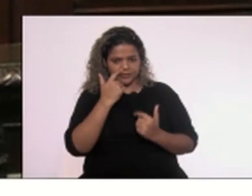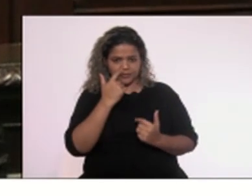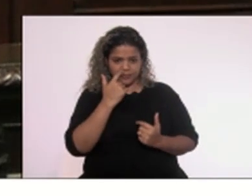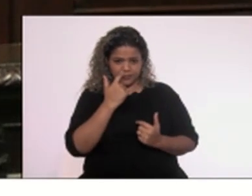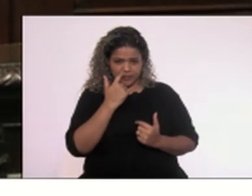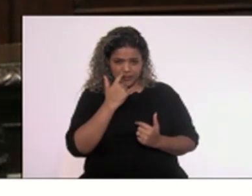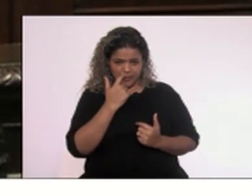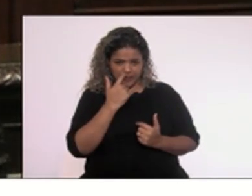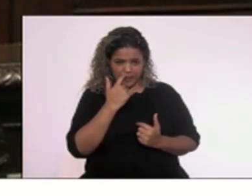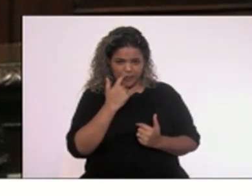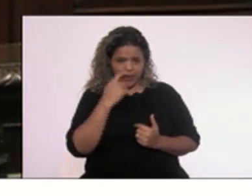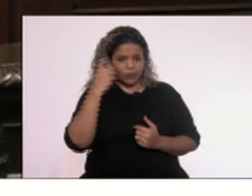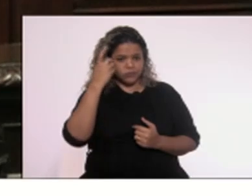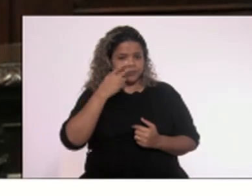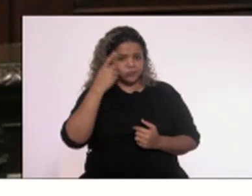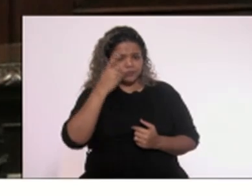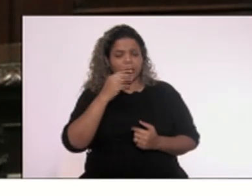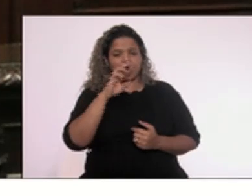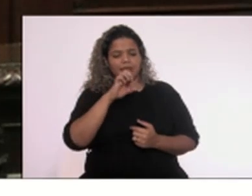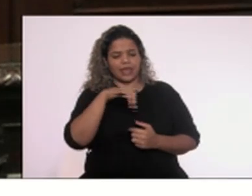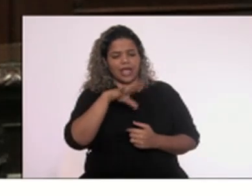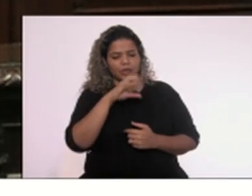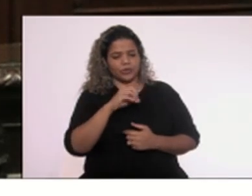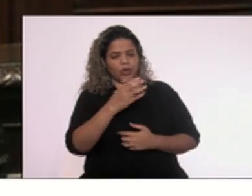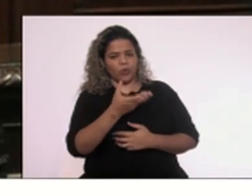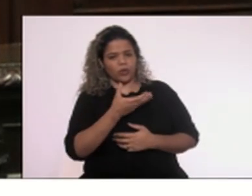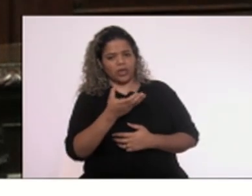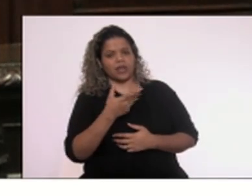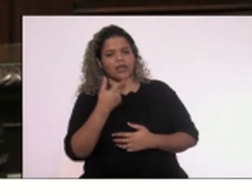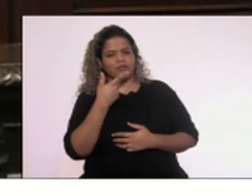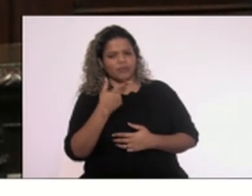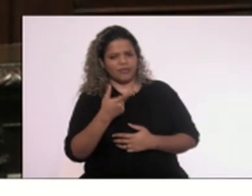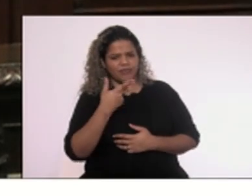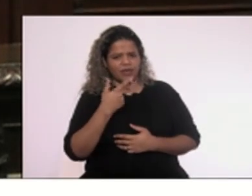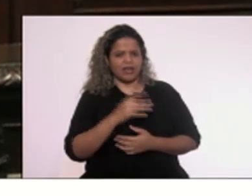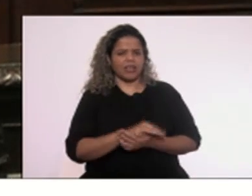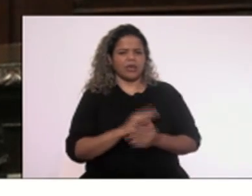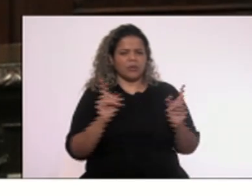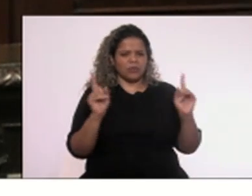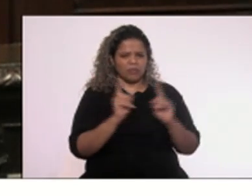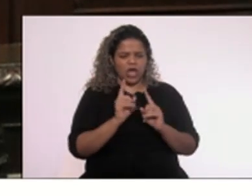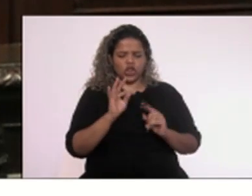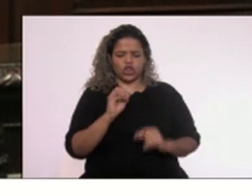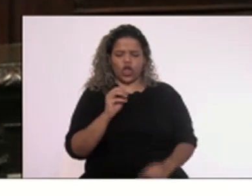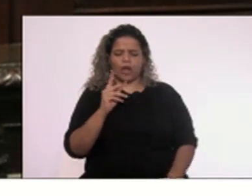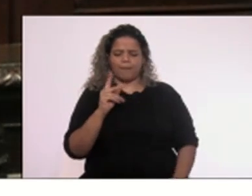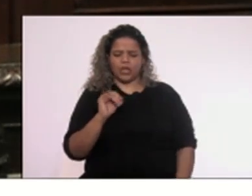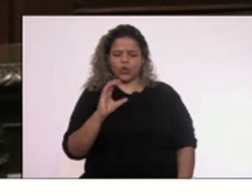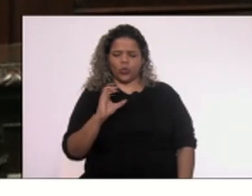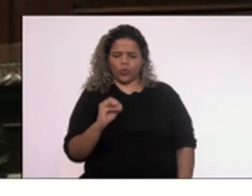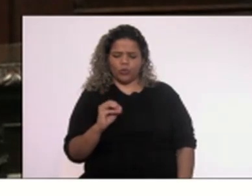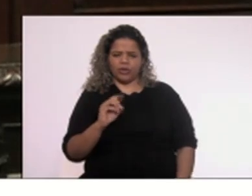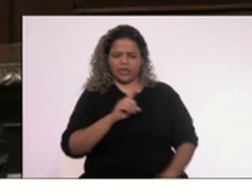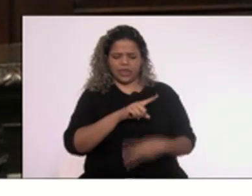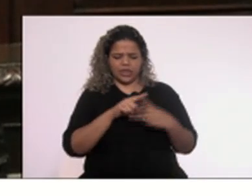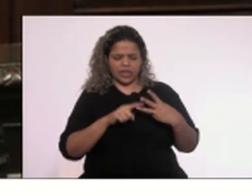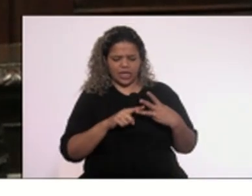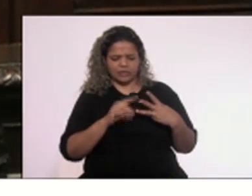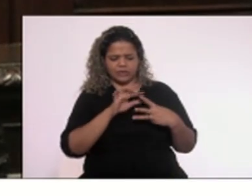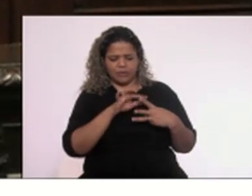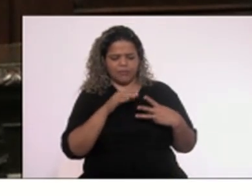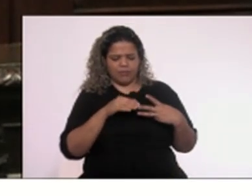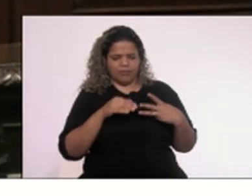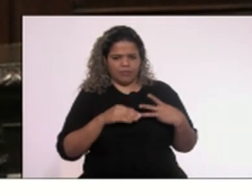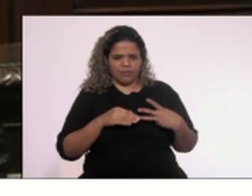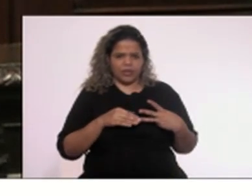Estado do Rio de Janeiro. Deputado Renato Cozzolino, eu queria fazer uma fala hoje mais tópica, com 3 pontos